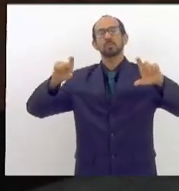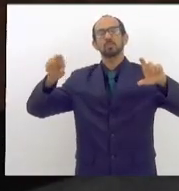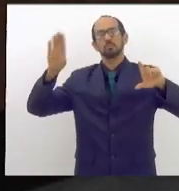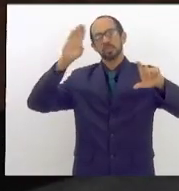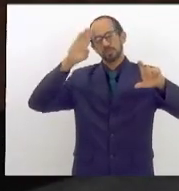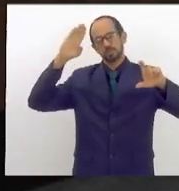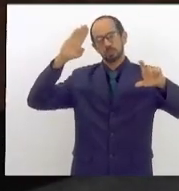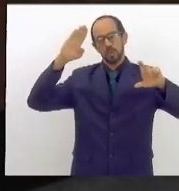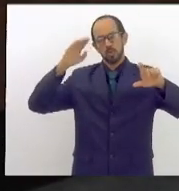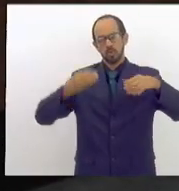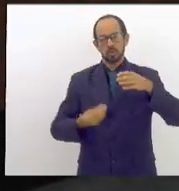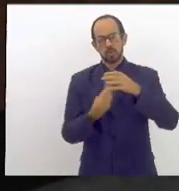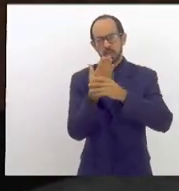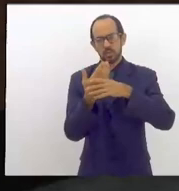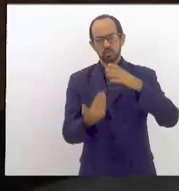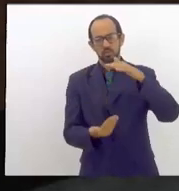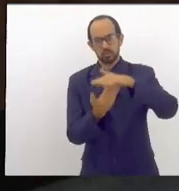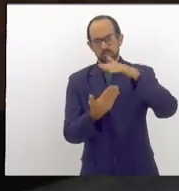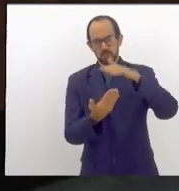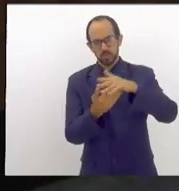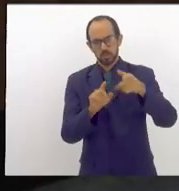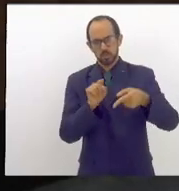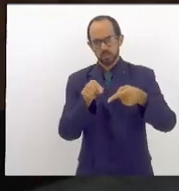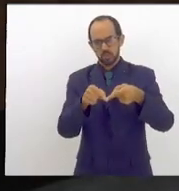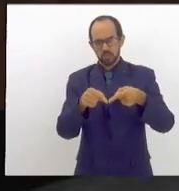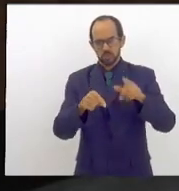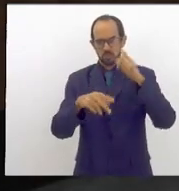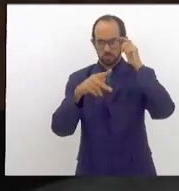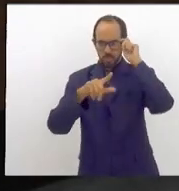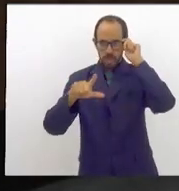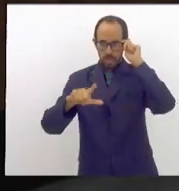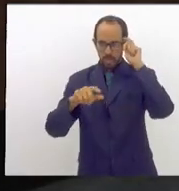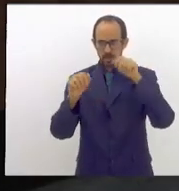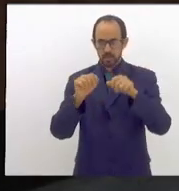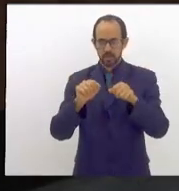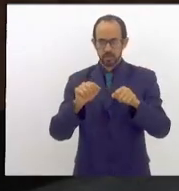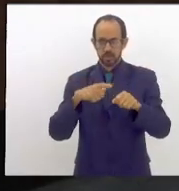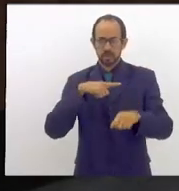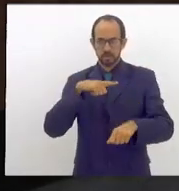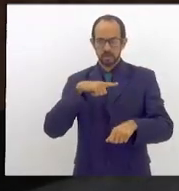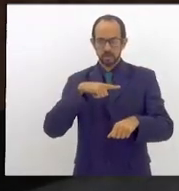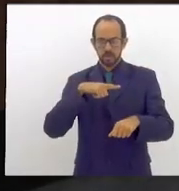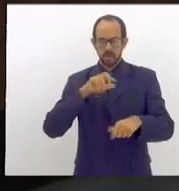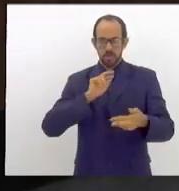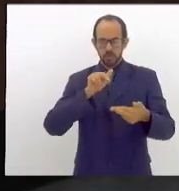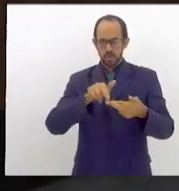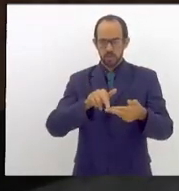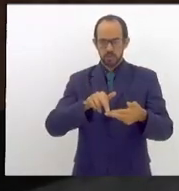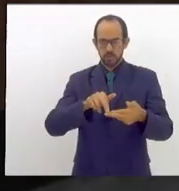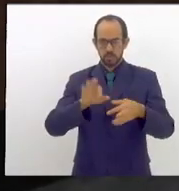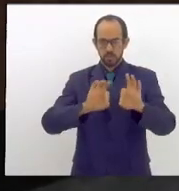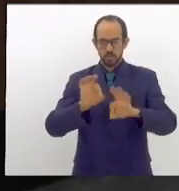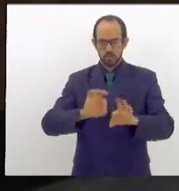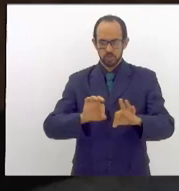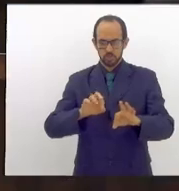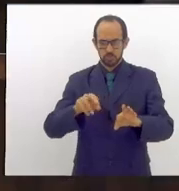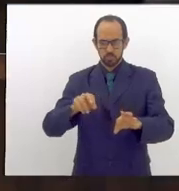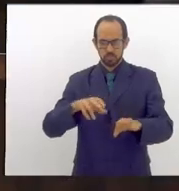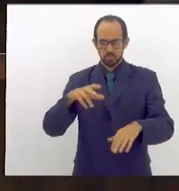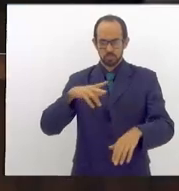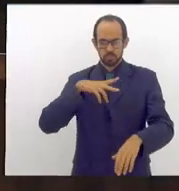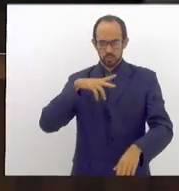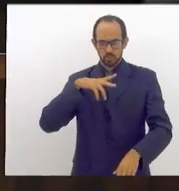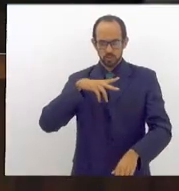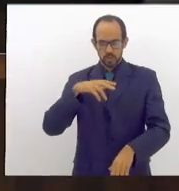limites objetivos do que o projeto faz referência a área de propriedade particular senhor presidente tem que preparar